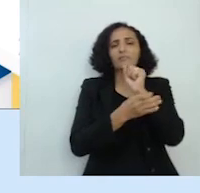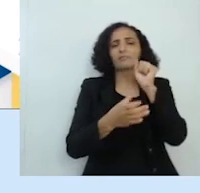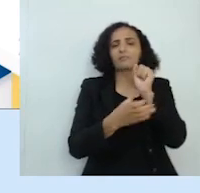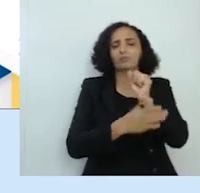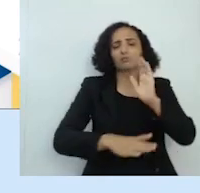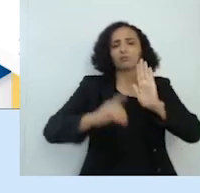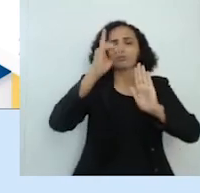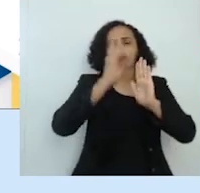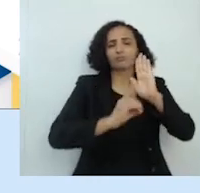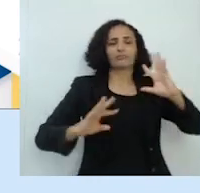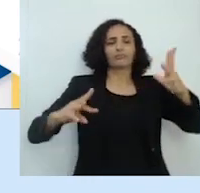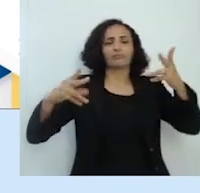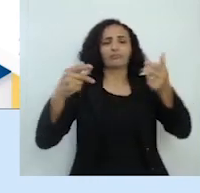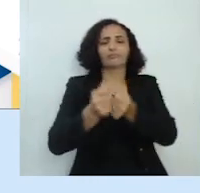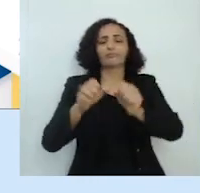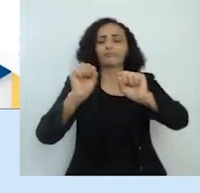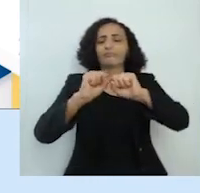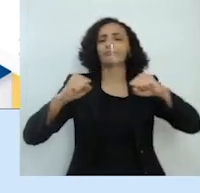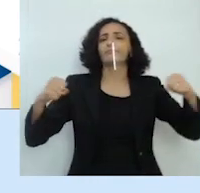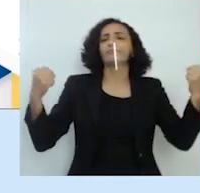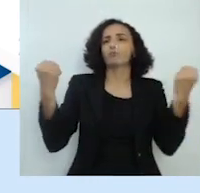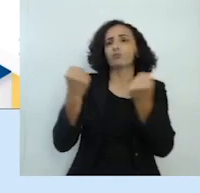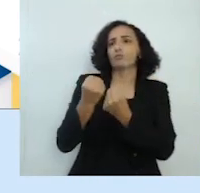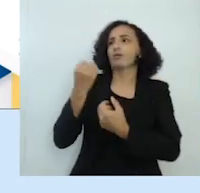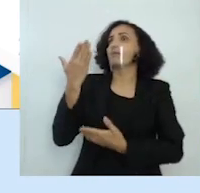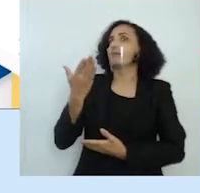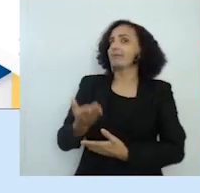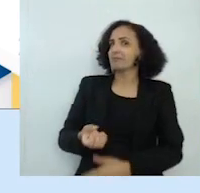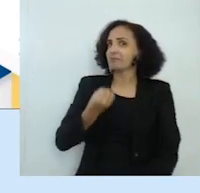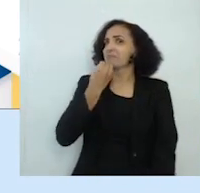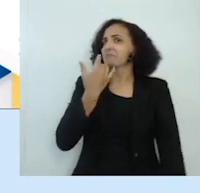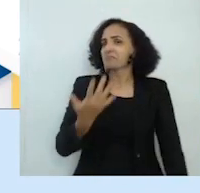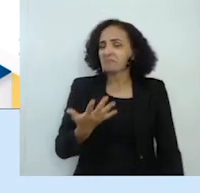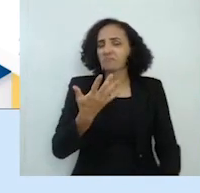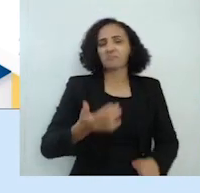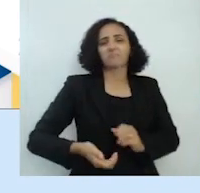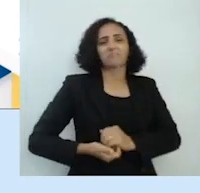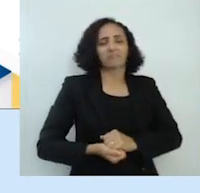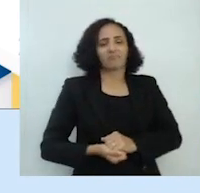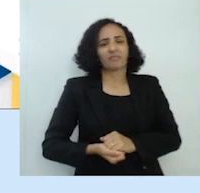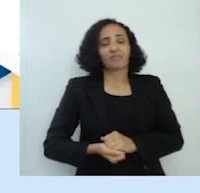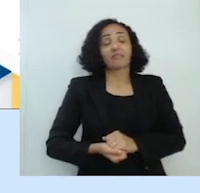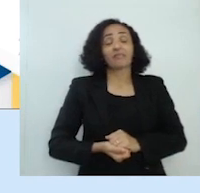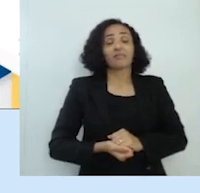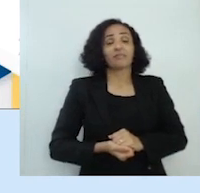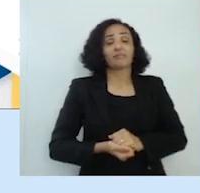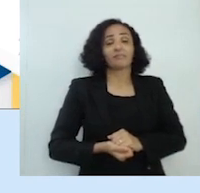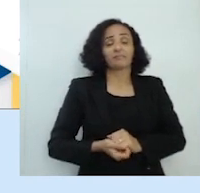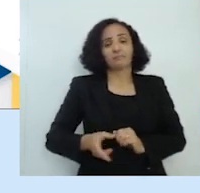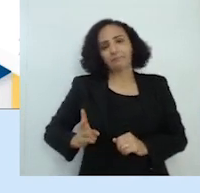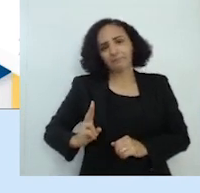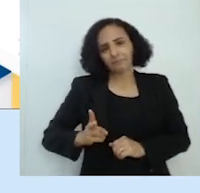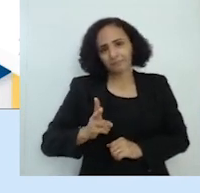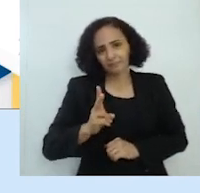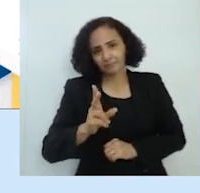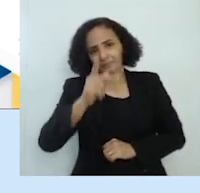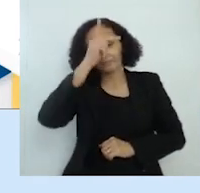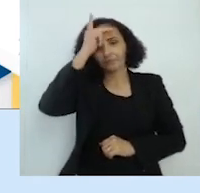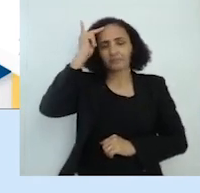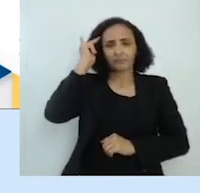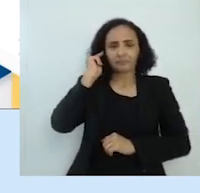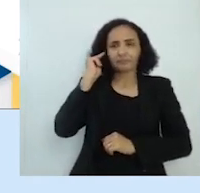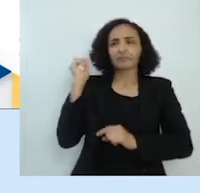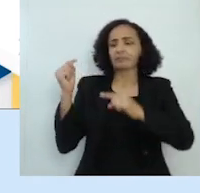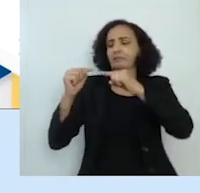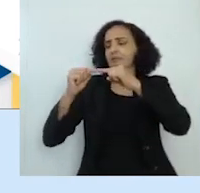sociedade. Aí, esse cara aí tá melhor. Bom, igualmente, há pessoas que não concordam com o